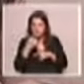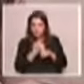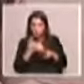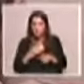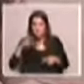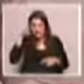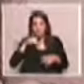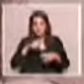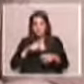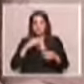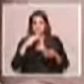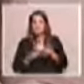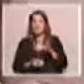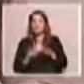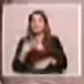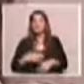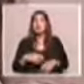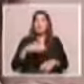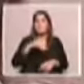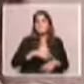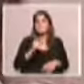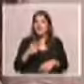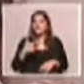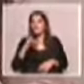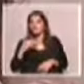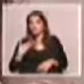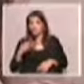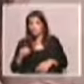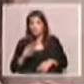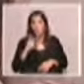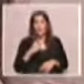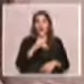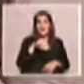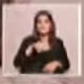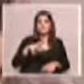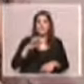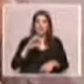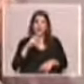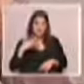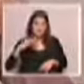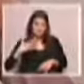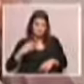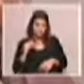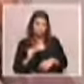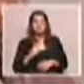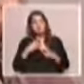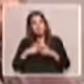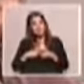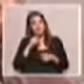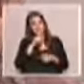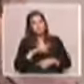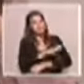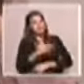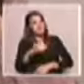produzindo péptidos e aminoácidos que podem ser muito interessantes em termos de mesmo